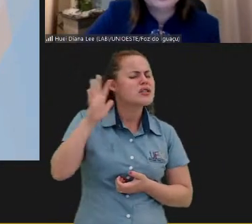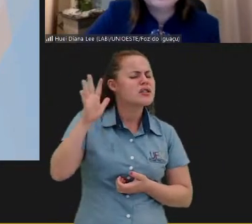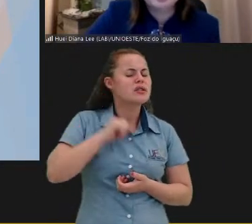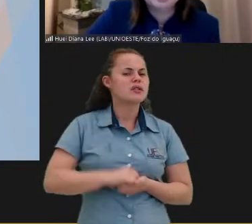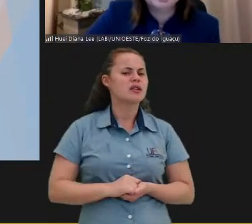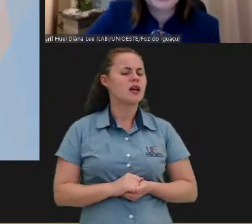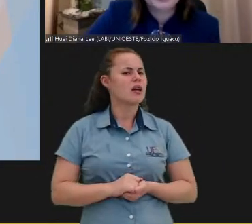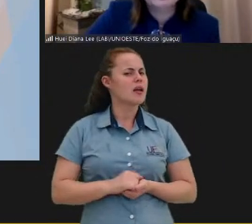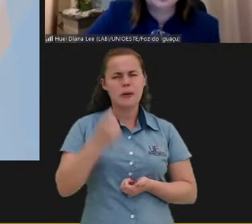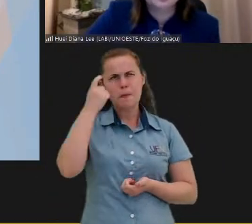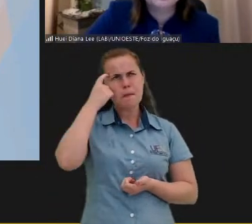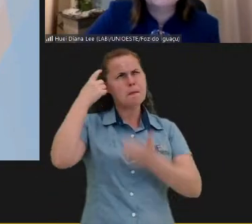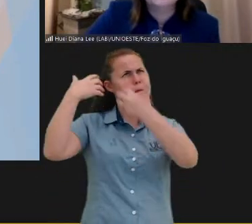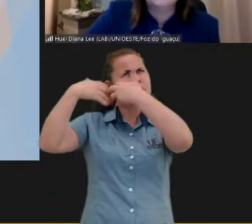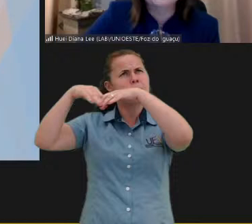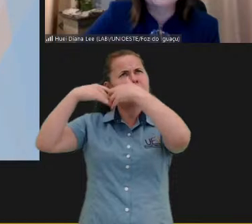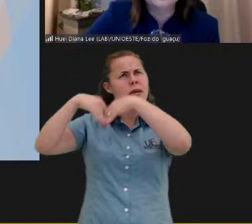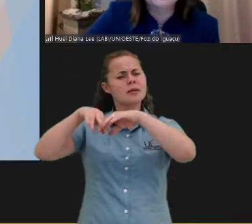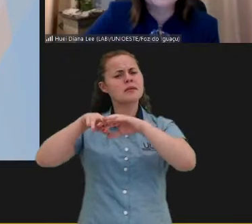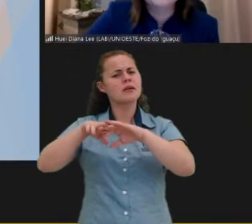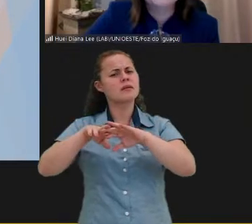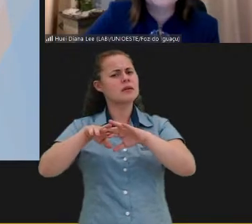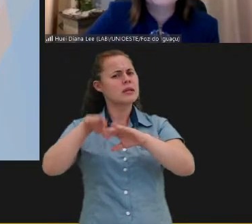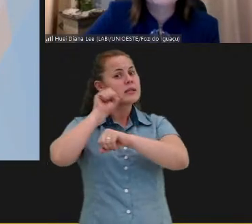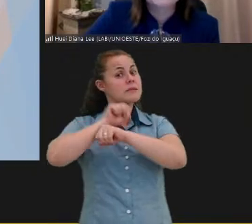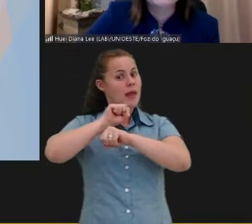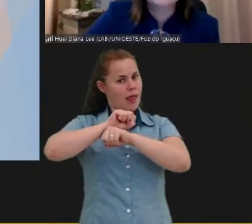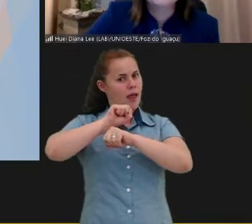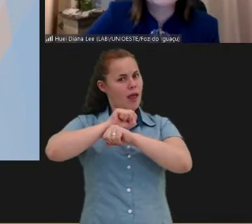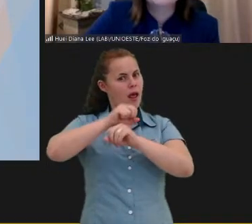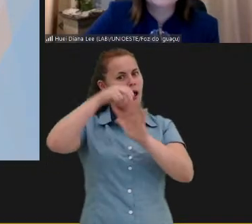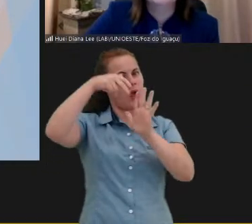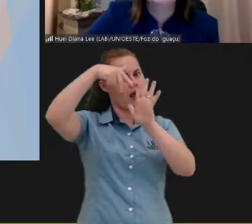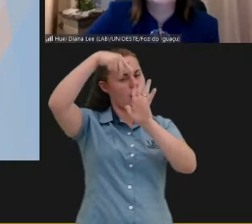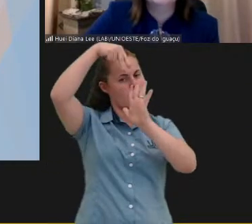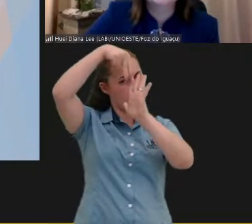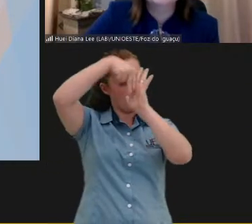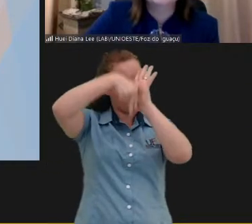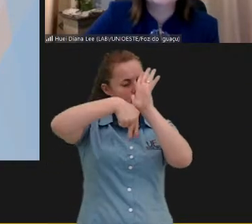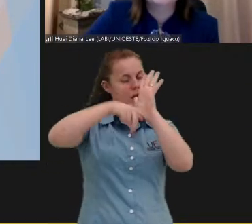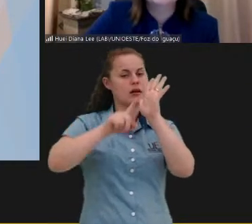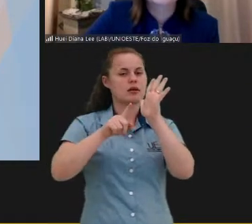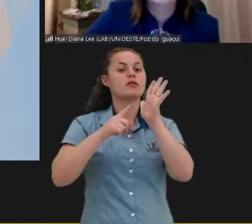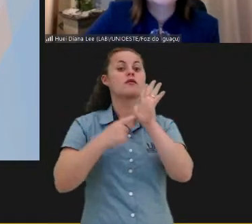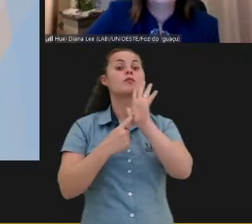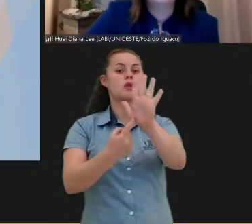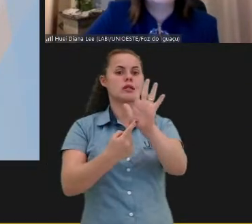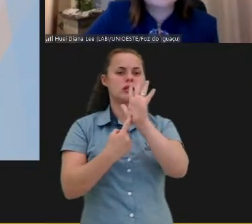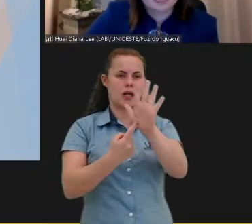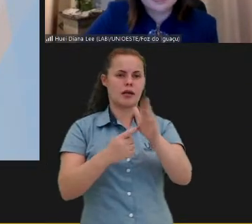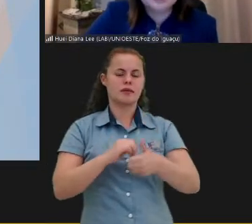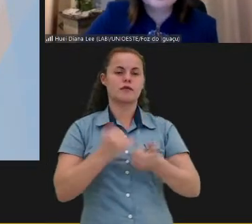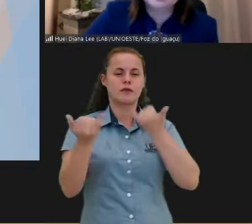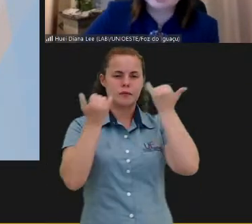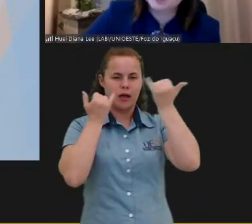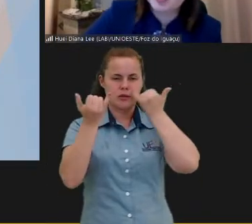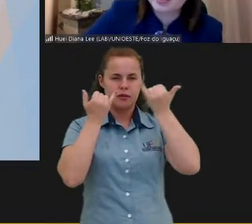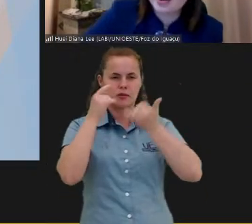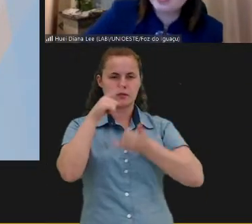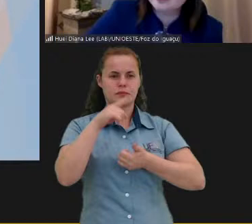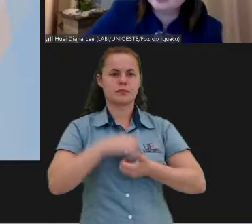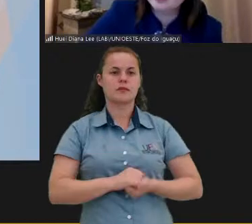não pensa, a gente espera um pouco o elevador, não é verdade? Mas quero mostrar um dado para vocês, que apesar de ser